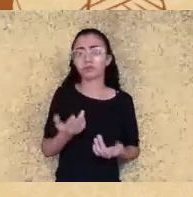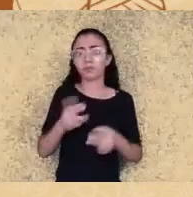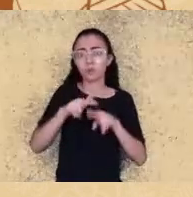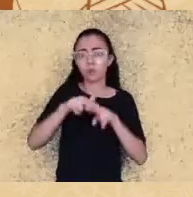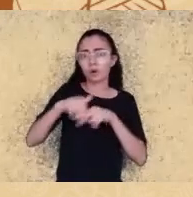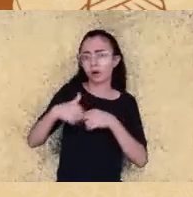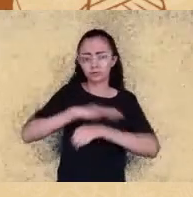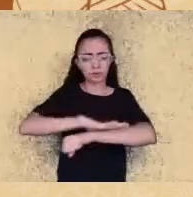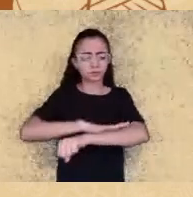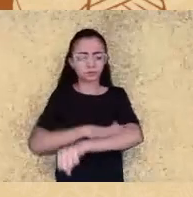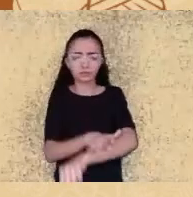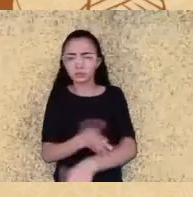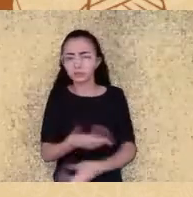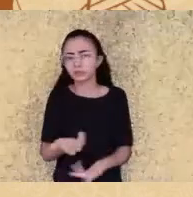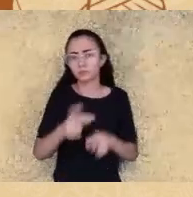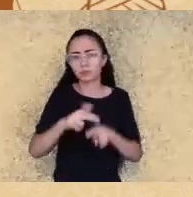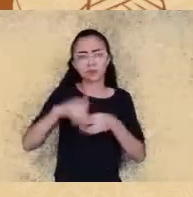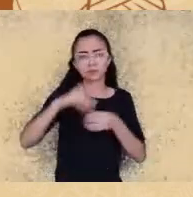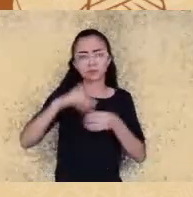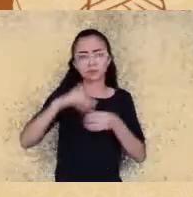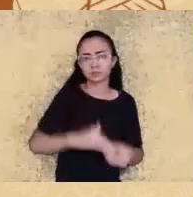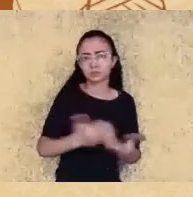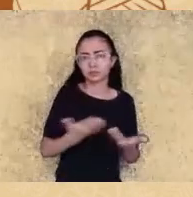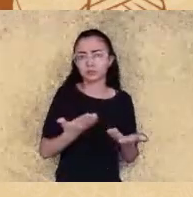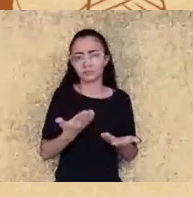né? Pierre, por favor.